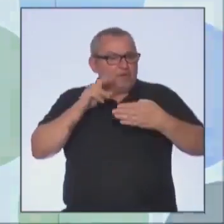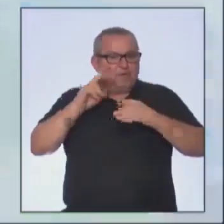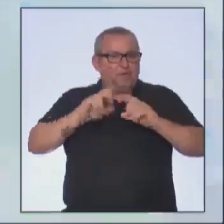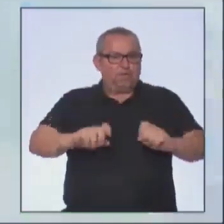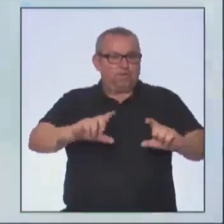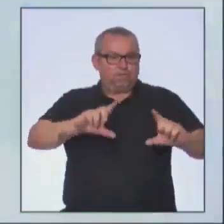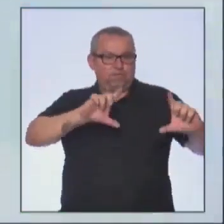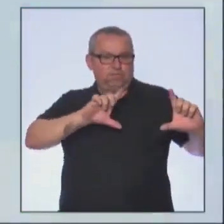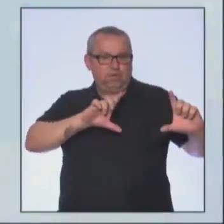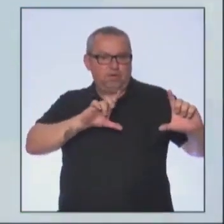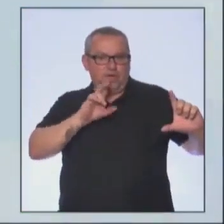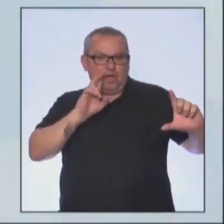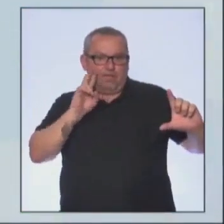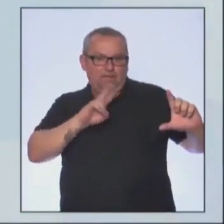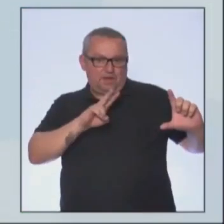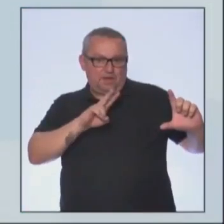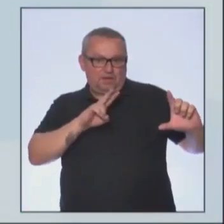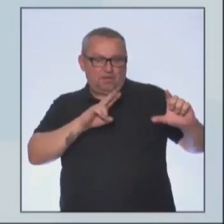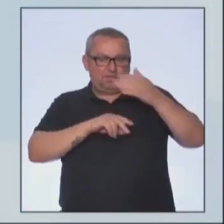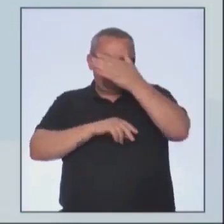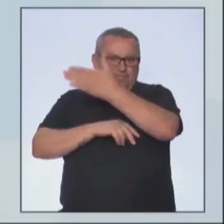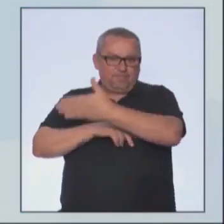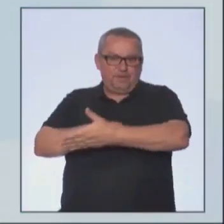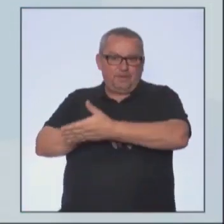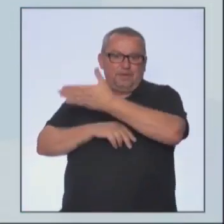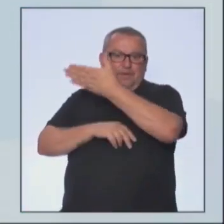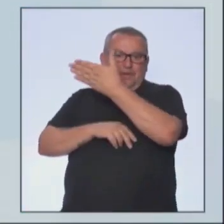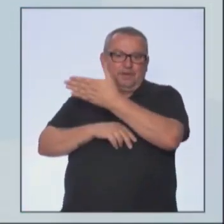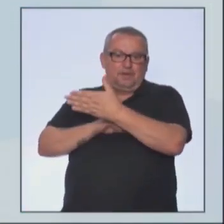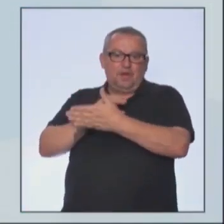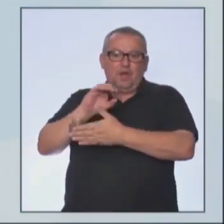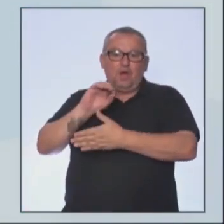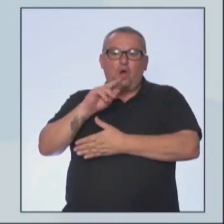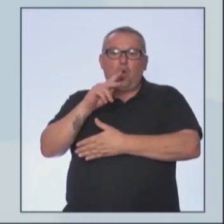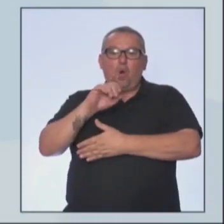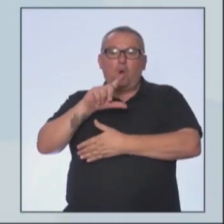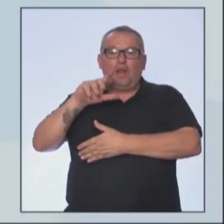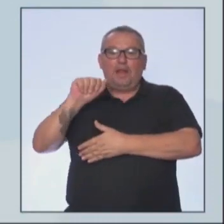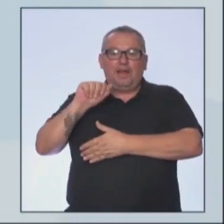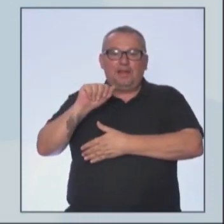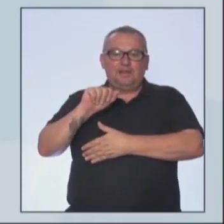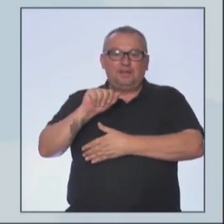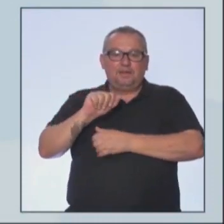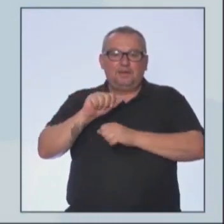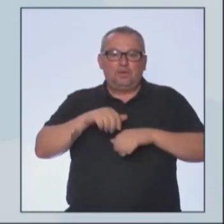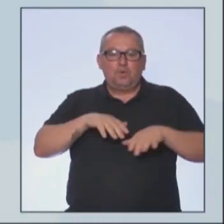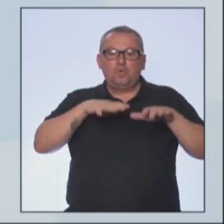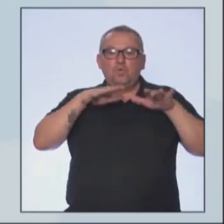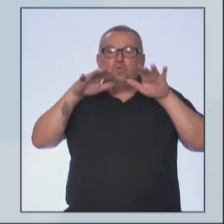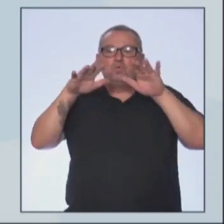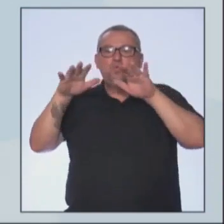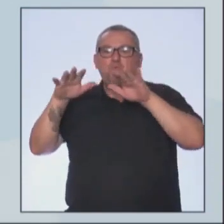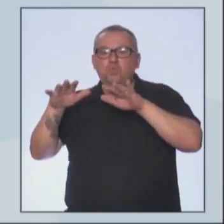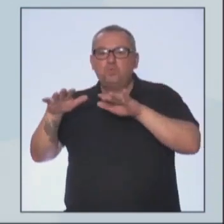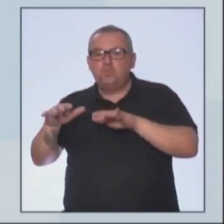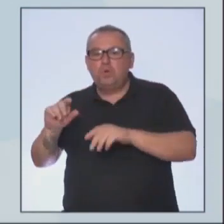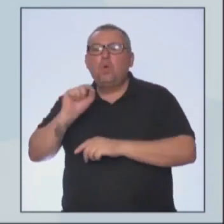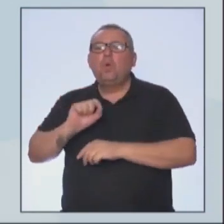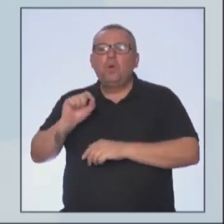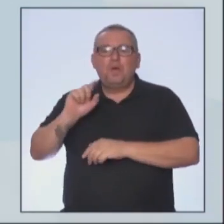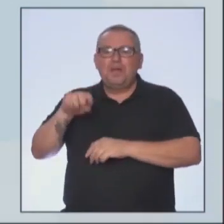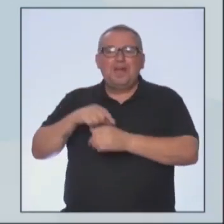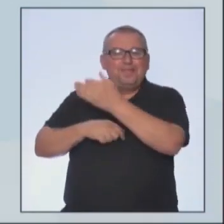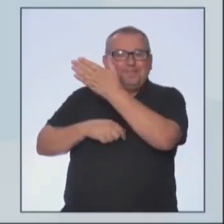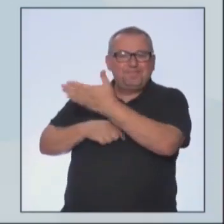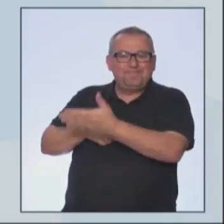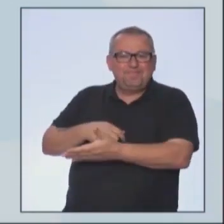imagem. Olha só, o que vocês estão vendo? Essa é a famosa ola. Mas o que é isso? Você deve estar pensando, ai meu Deus, o que é